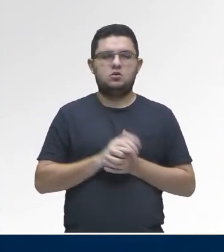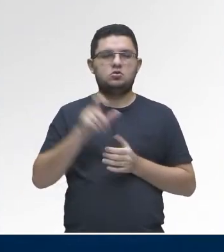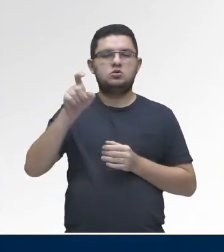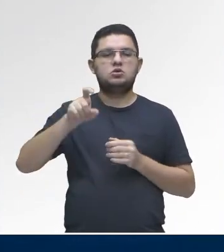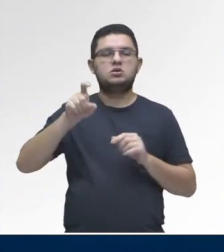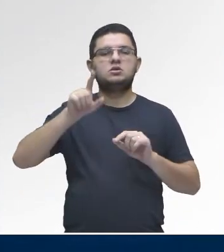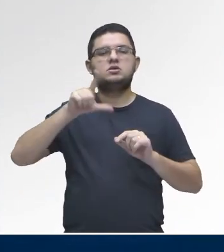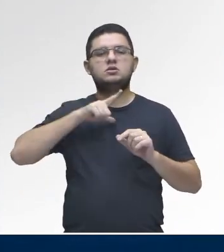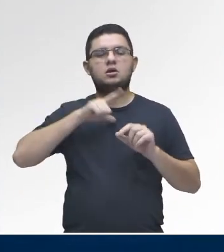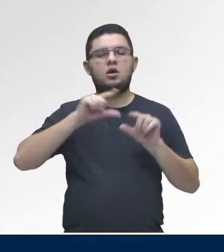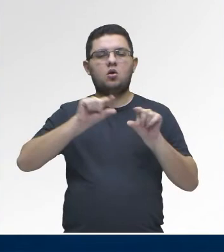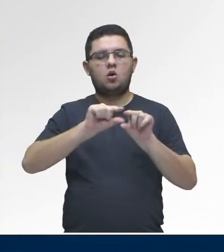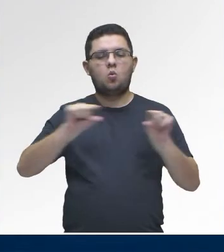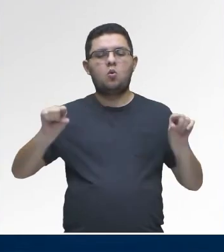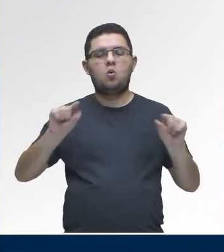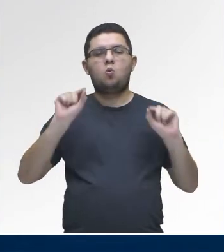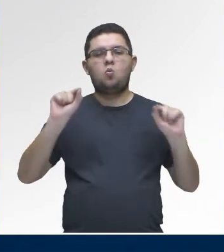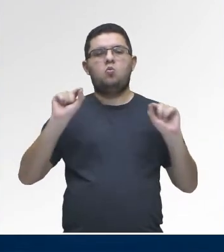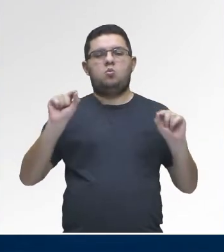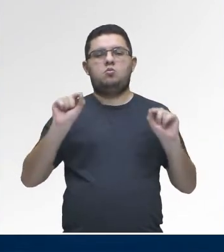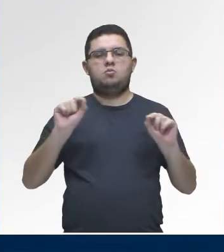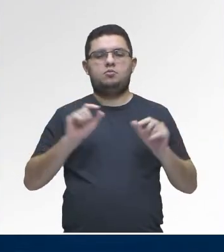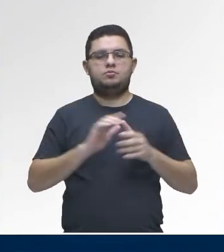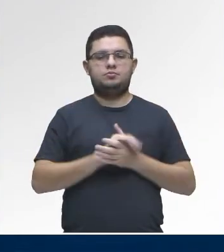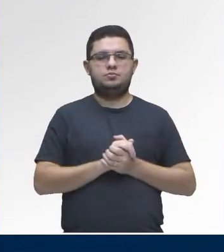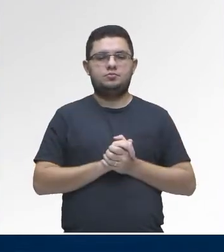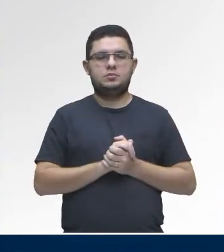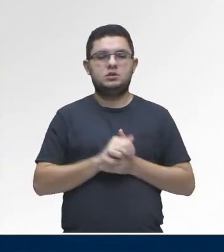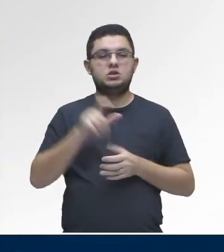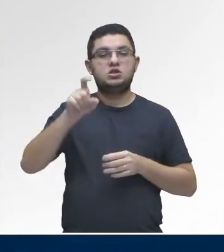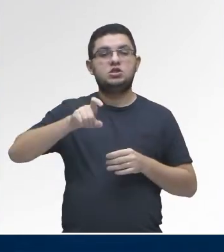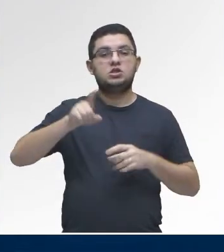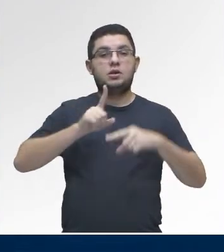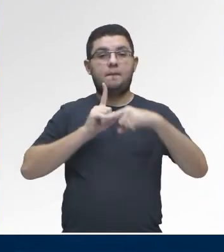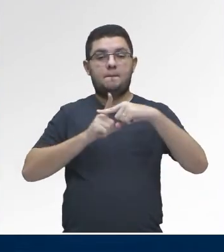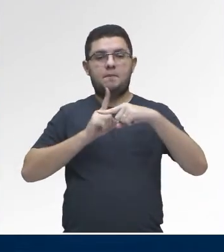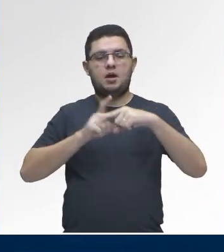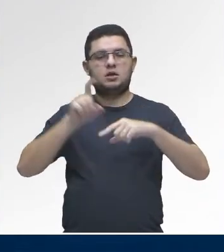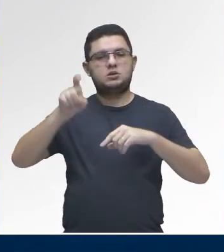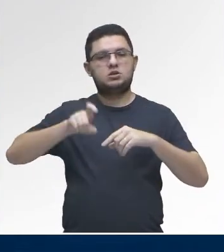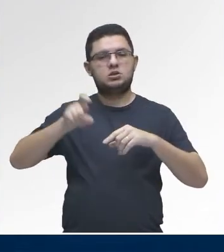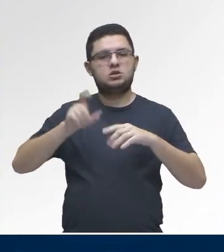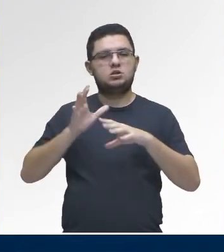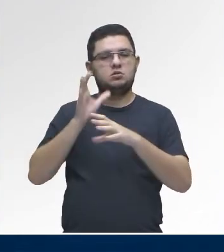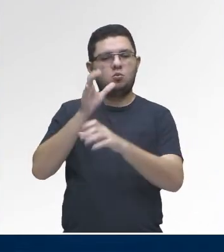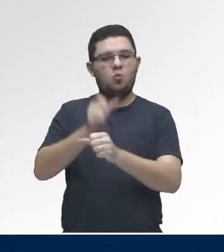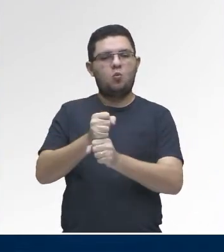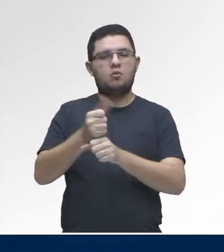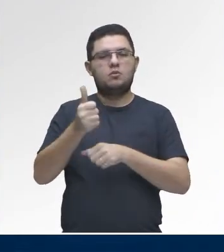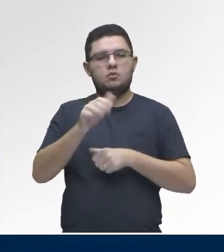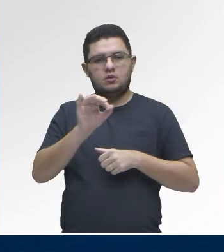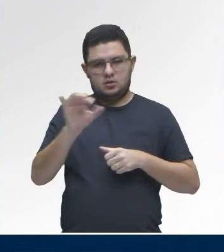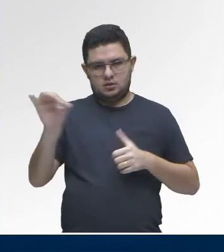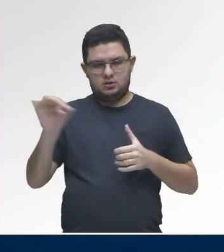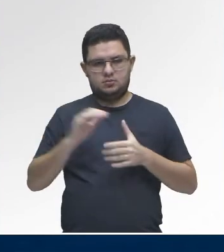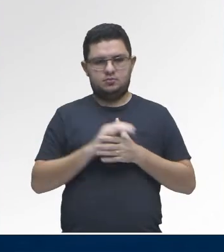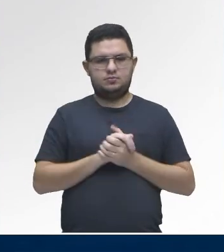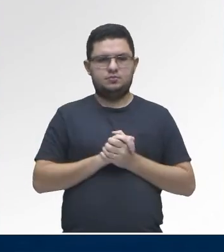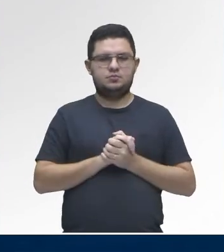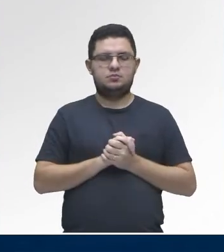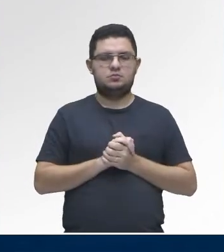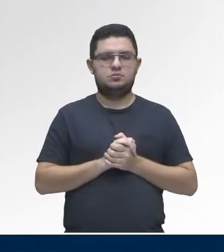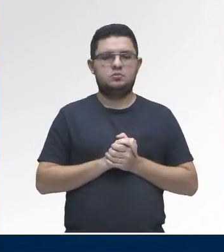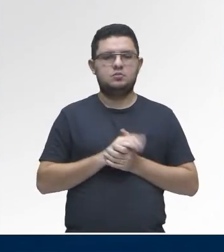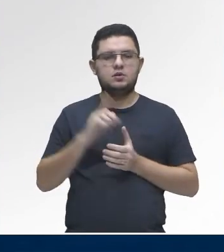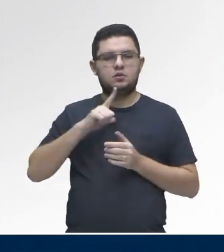equação, x mais x igual a 100. Então, eu tenho aqui desse